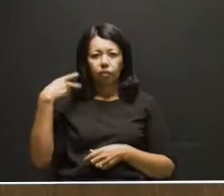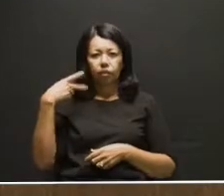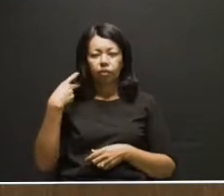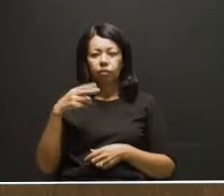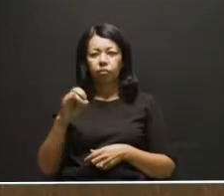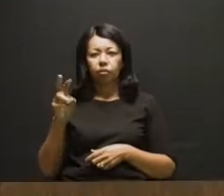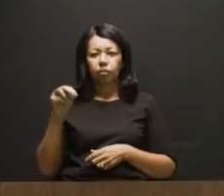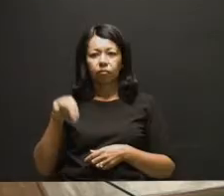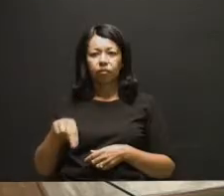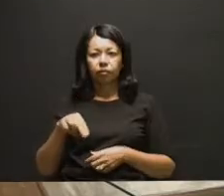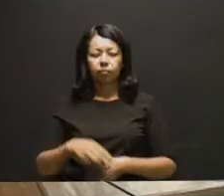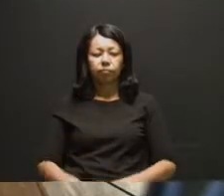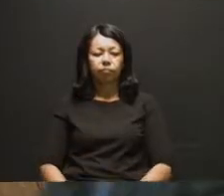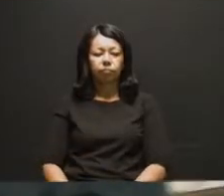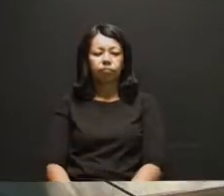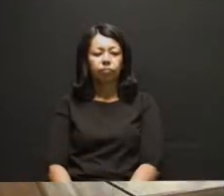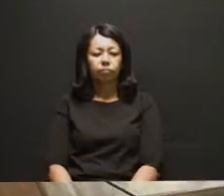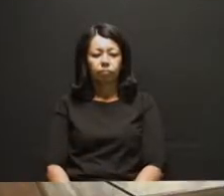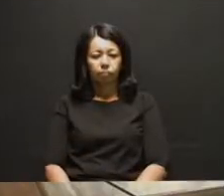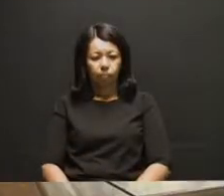ivan dobrando